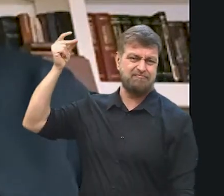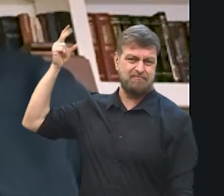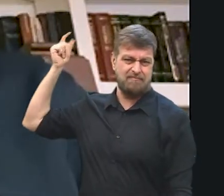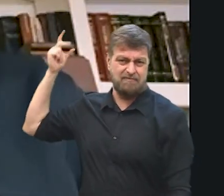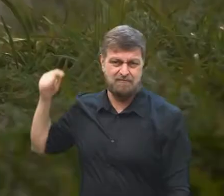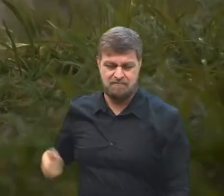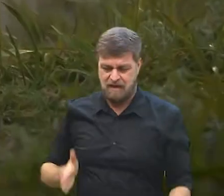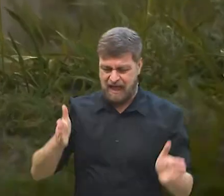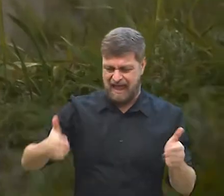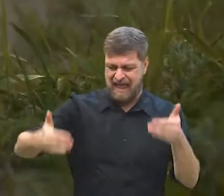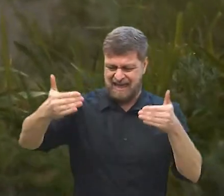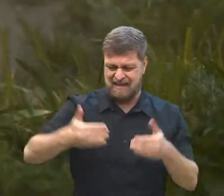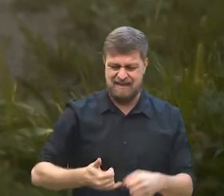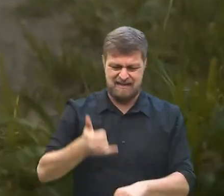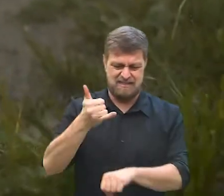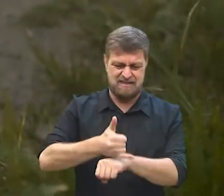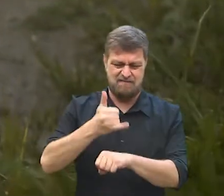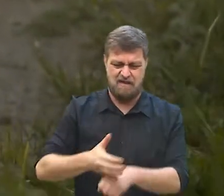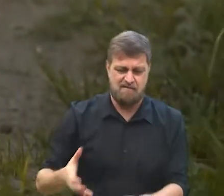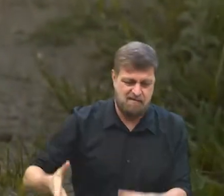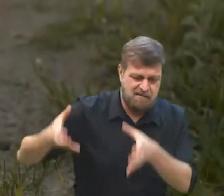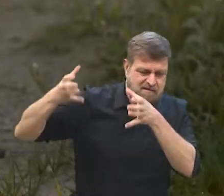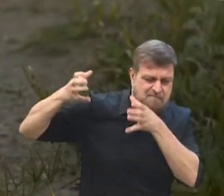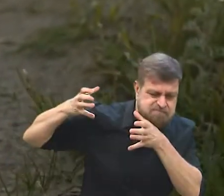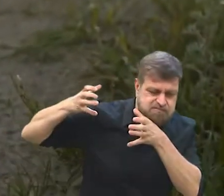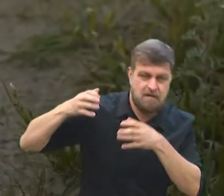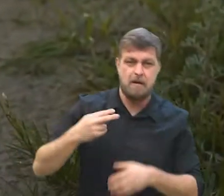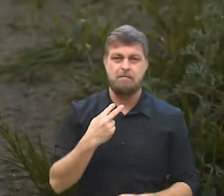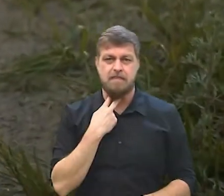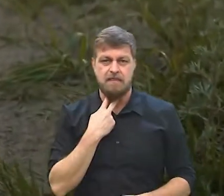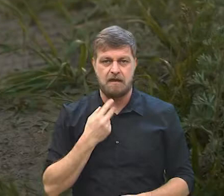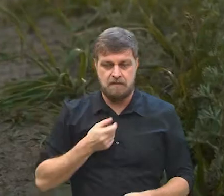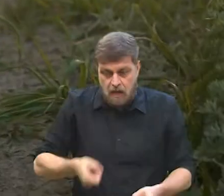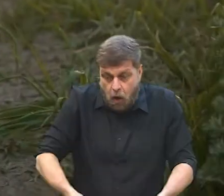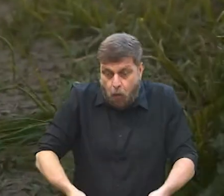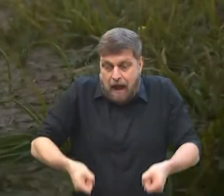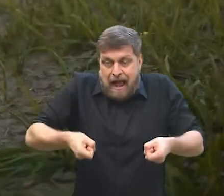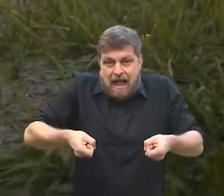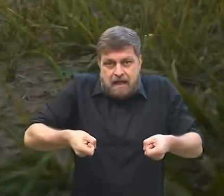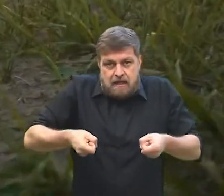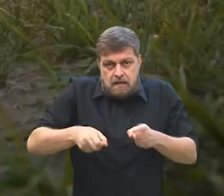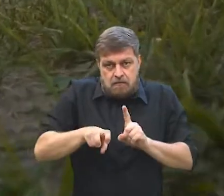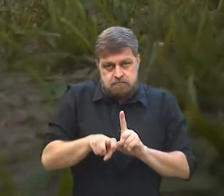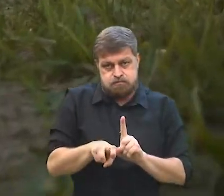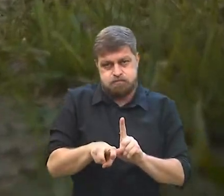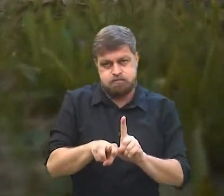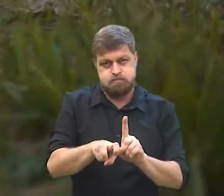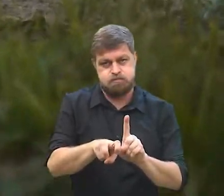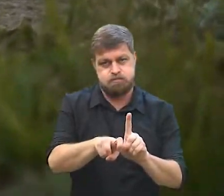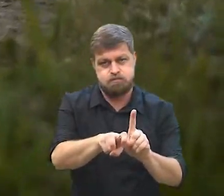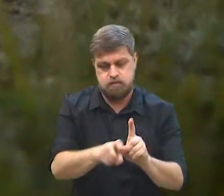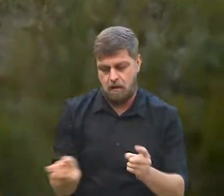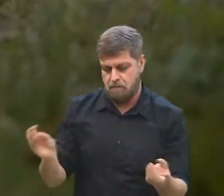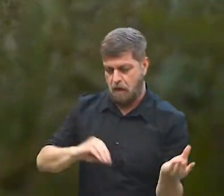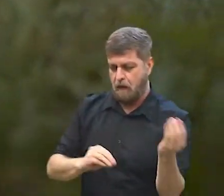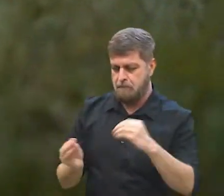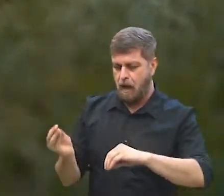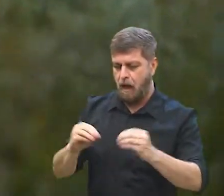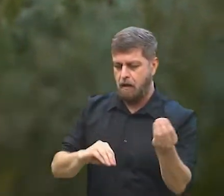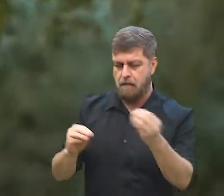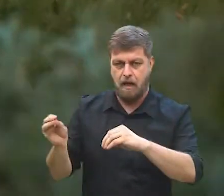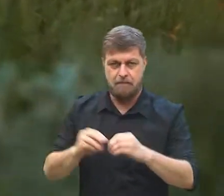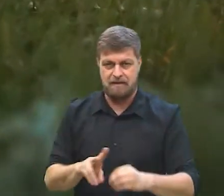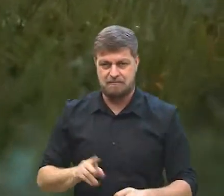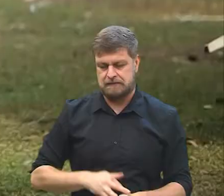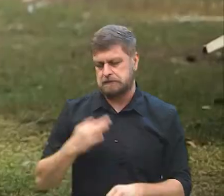no lixo... Entendeu? Então, mesmo em casa, você pode ter um carrinho de lixo. Você vai jogando ali, então você não faz